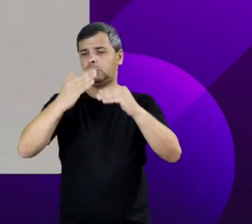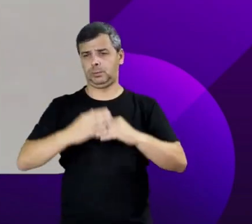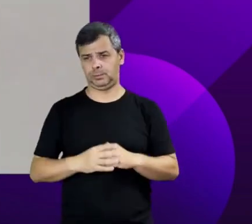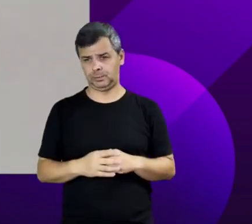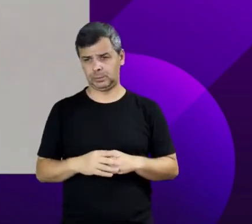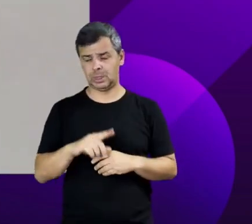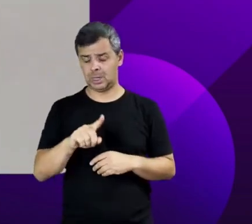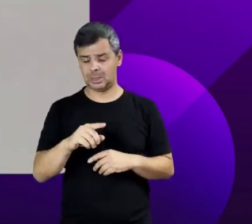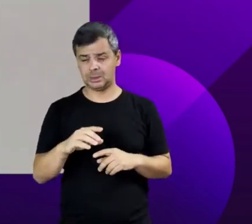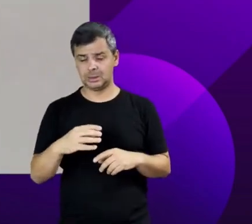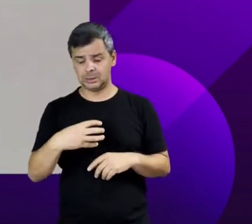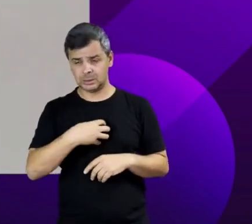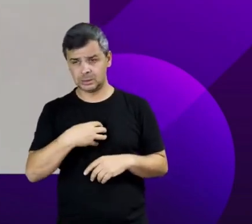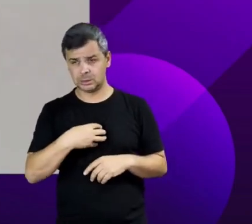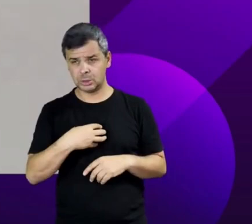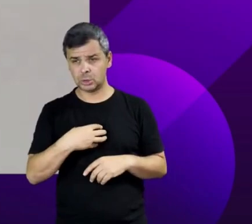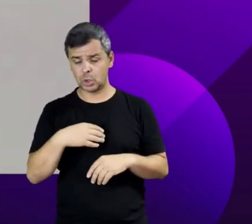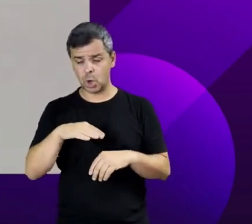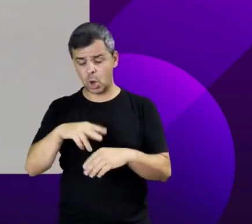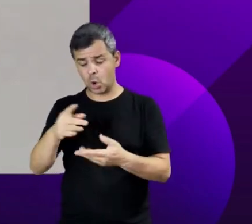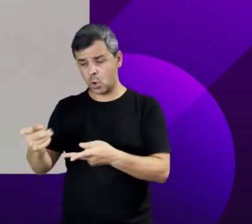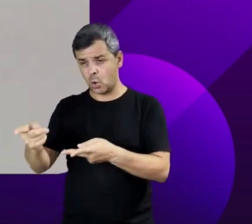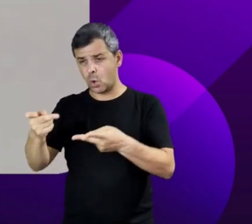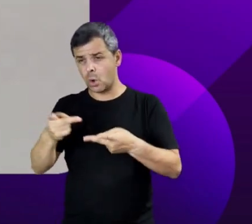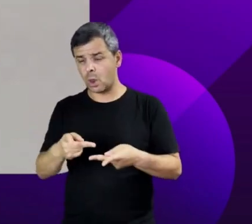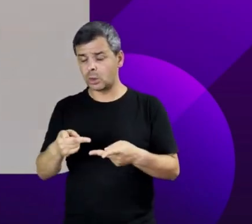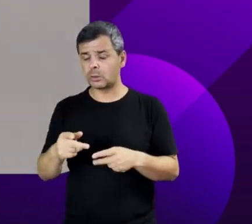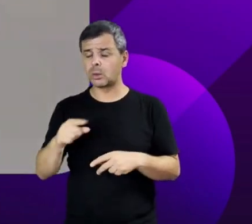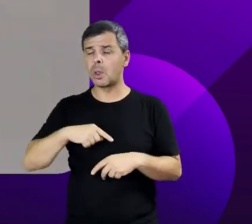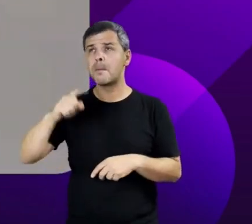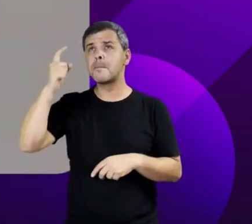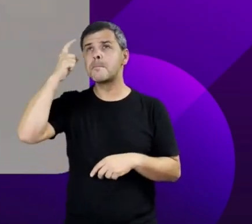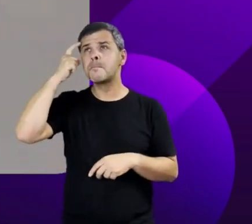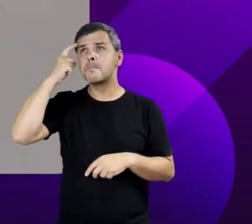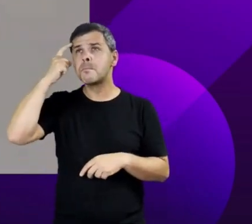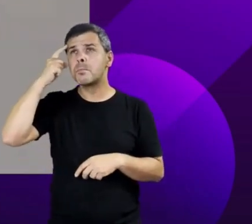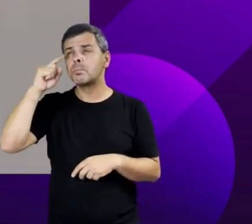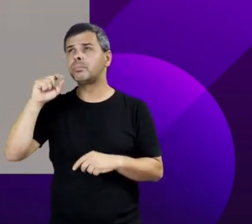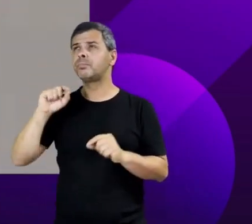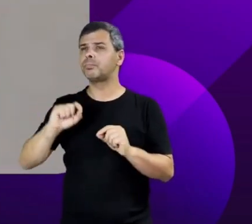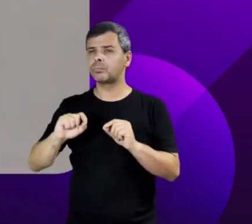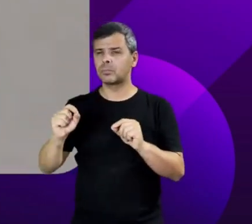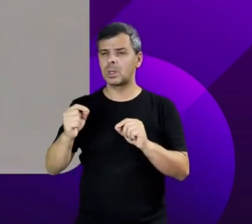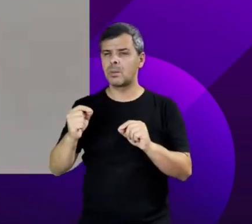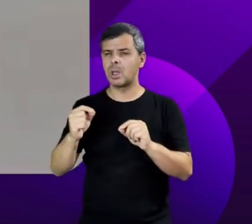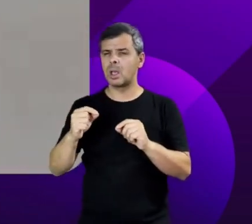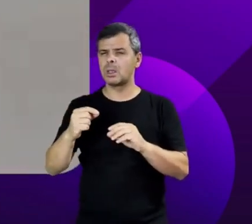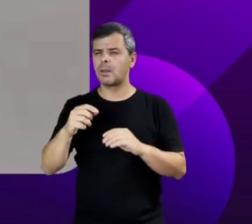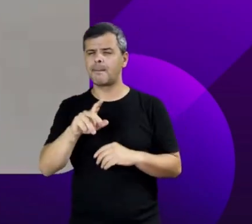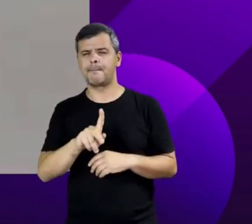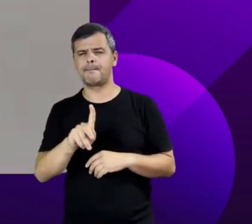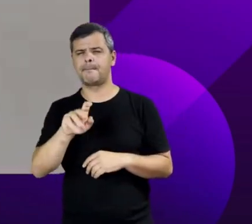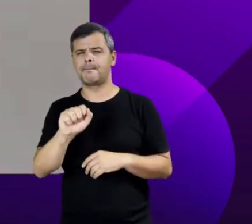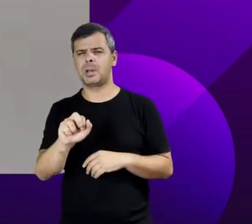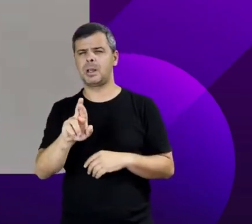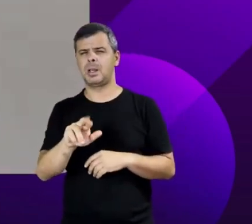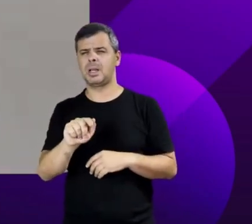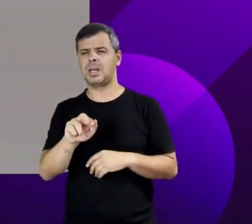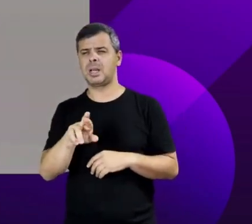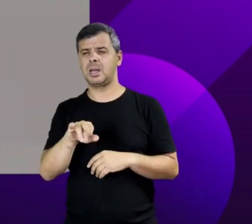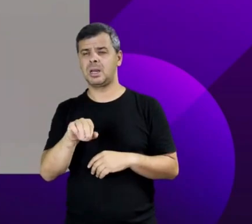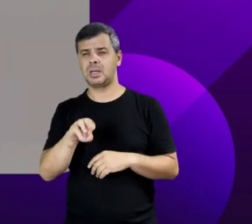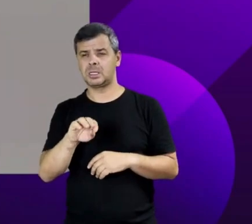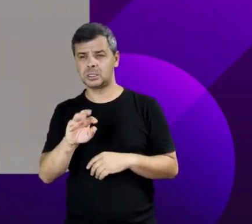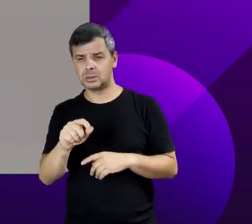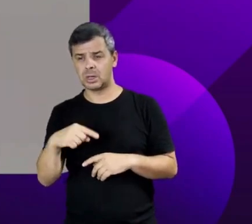nesse sentido, o convite é que a gente possa pensar, e esse paradigma, esse